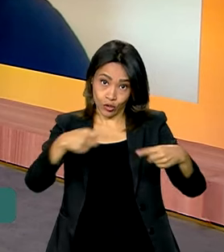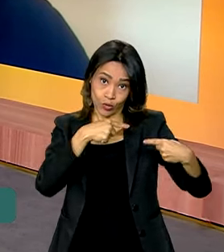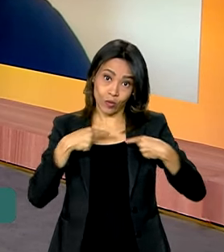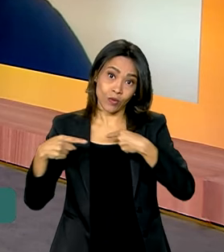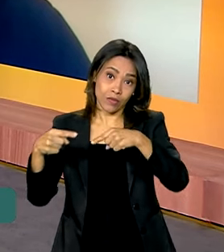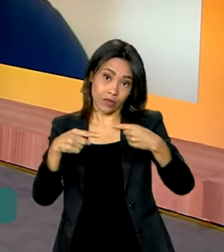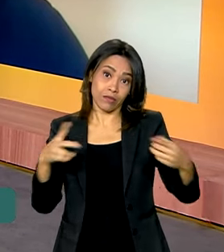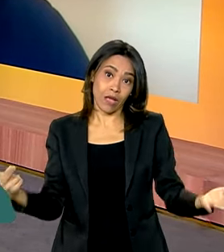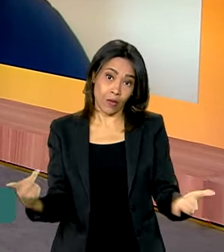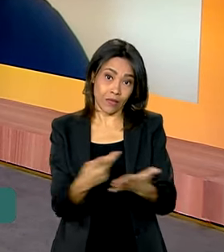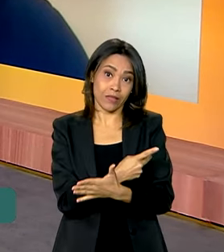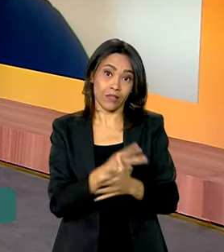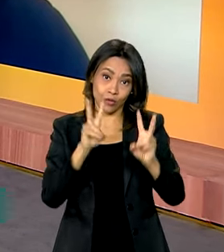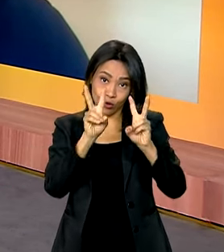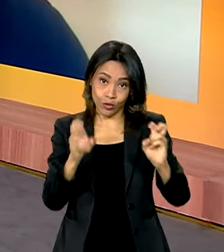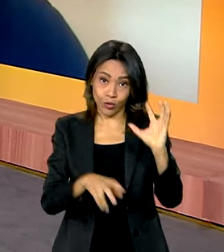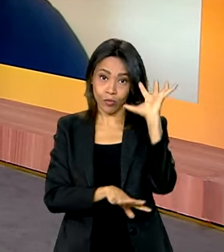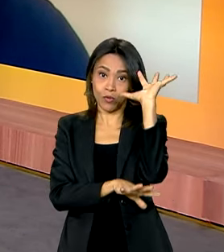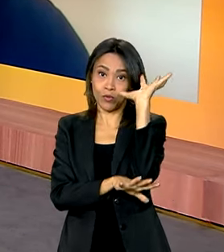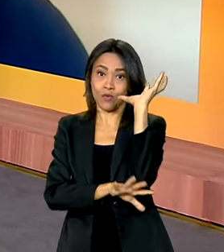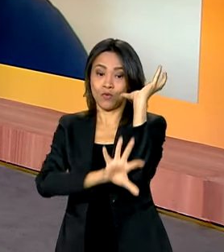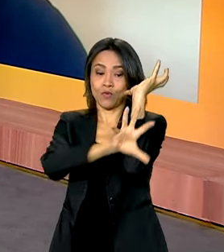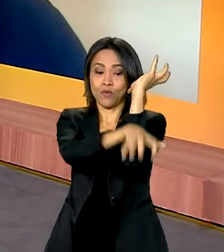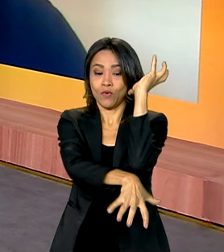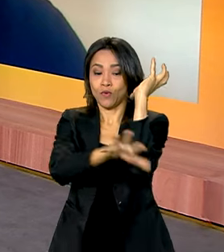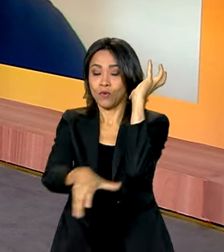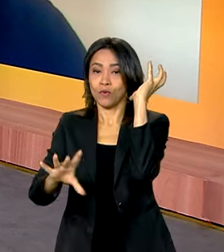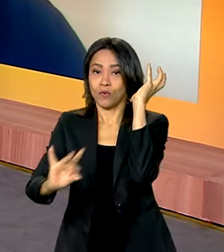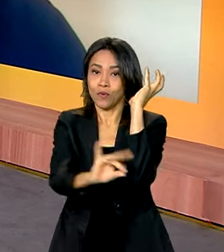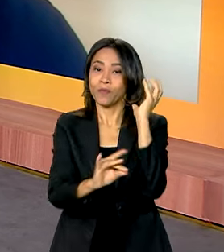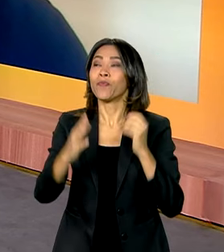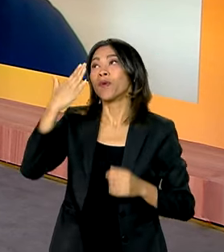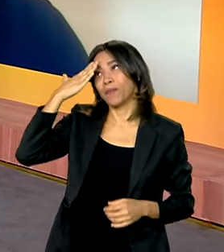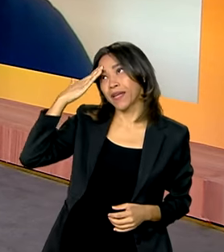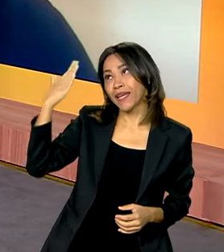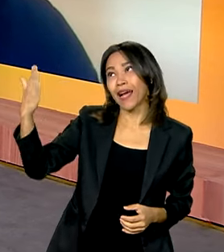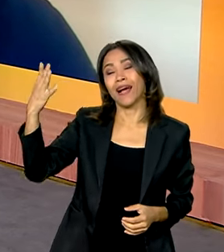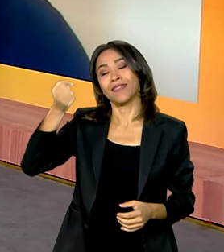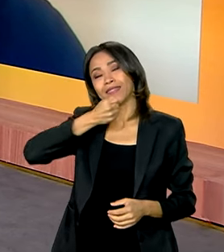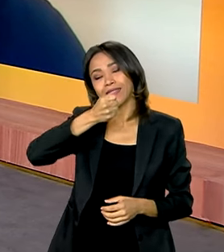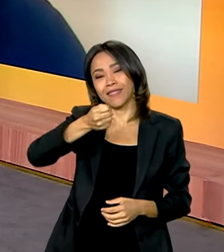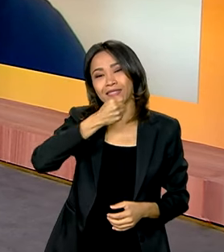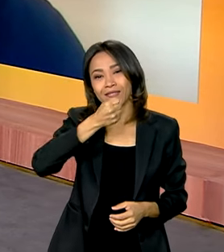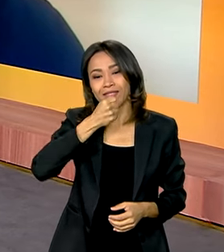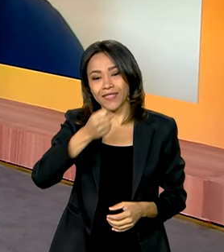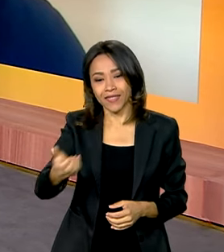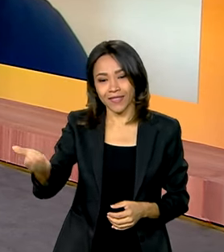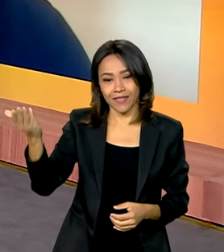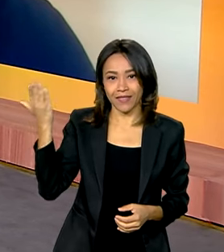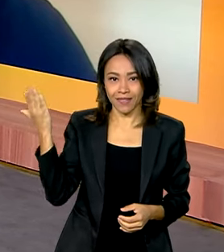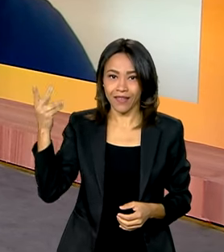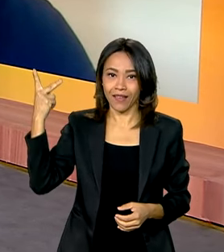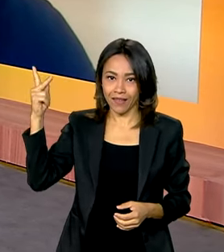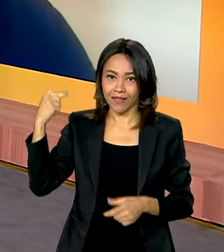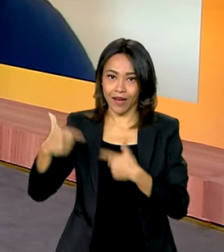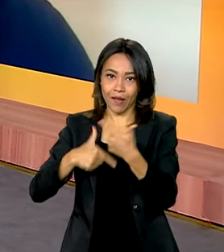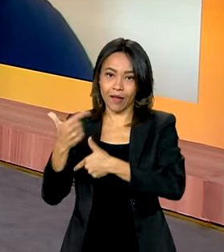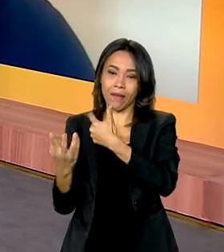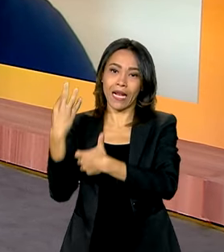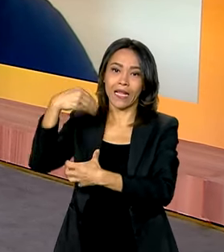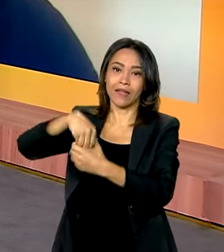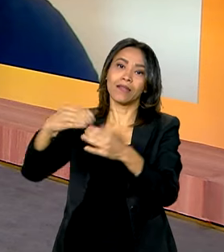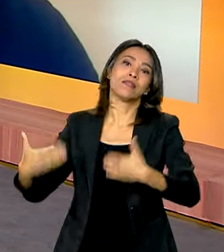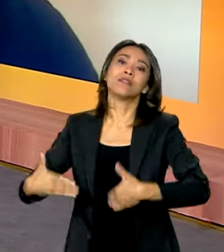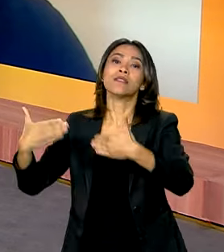dos manguezais. Muito obrigada, Ana Paula Prats, diretora de Oceano e Gestão Costeira do Ministério do Meio Ambiente e